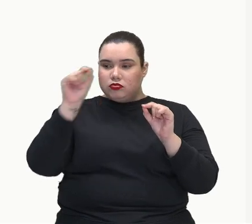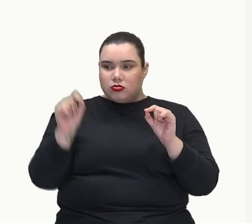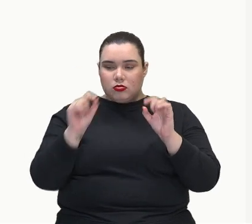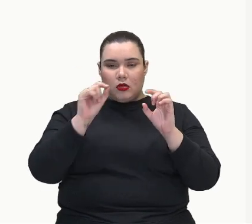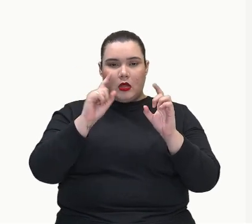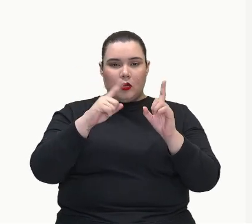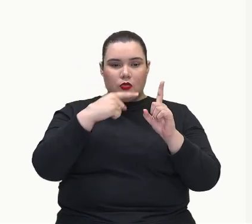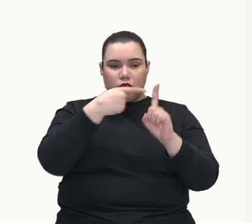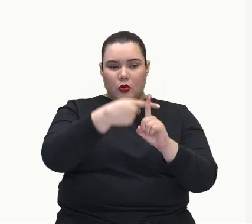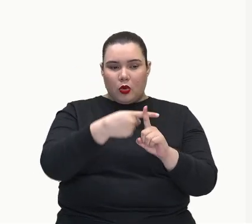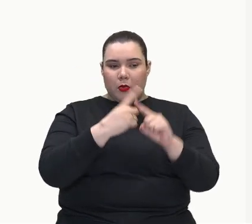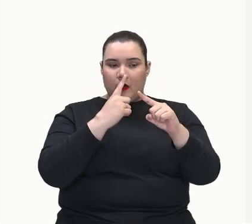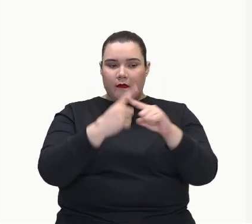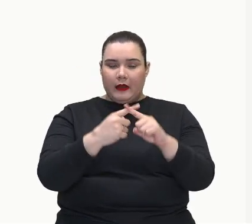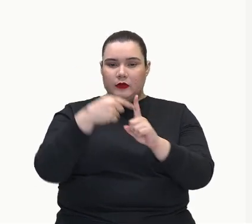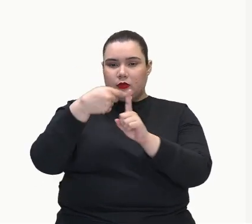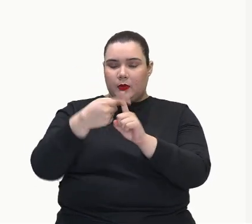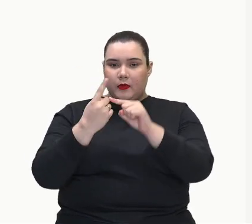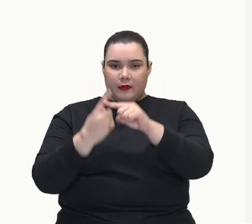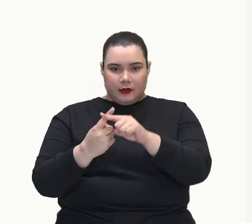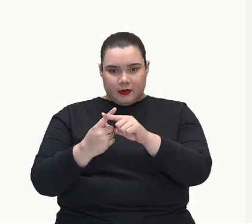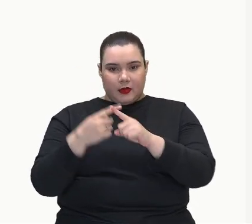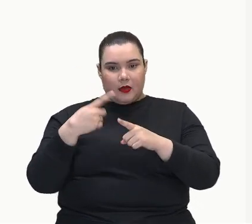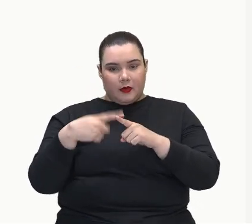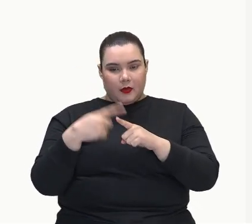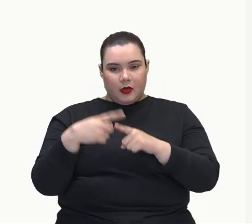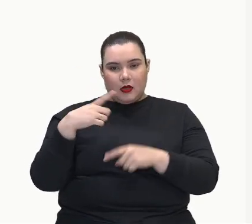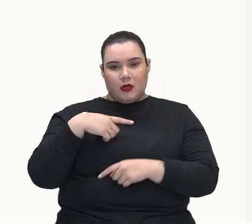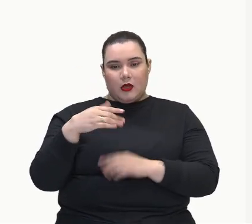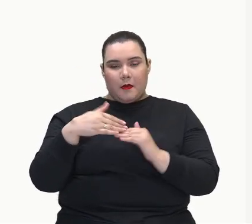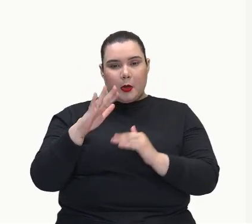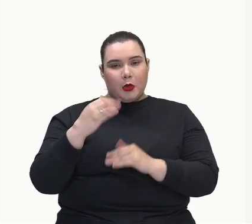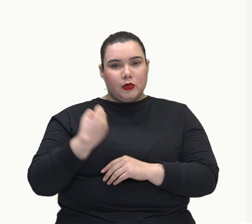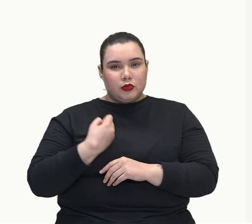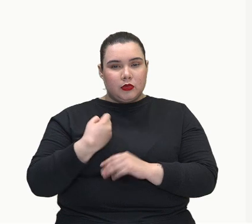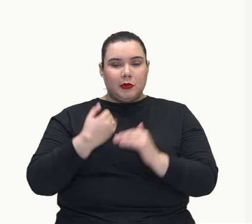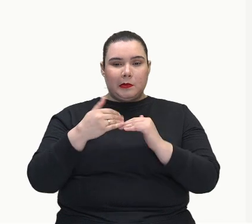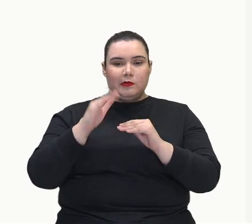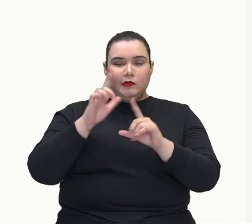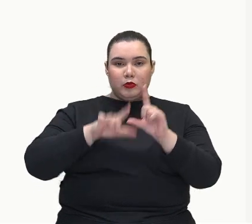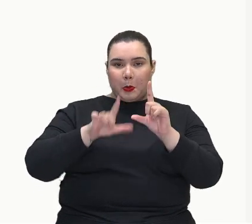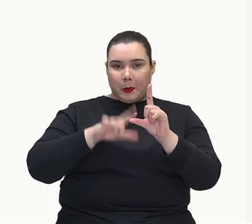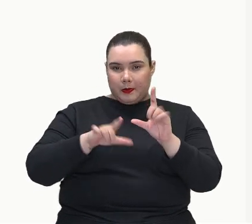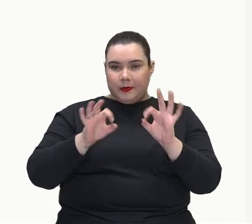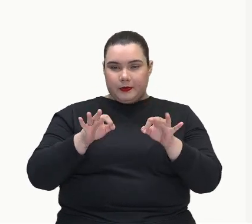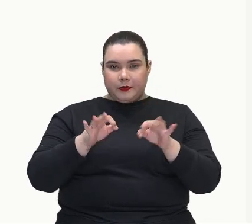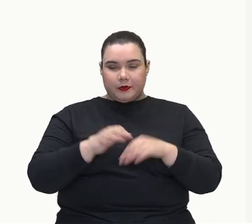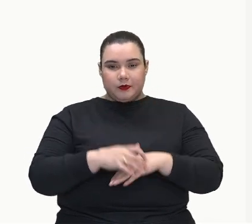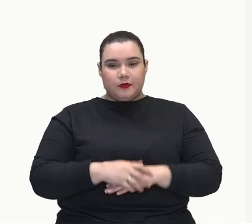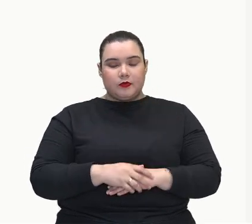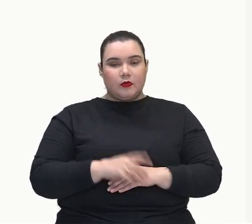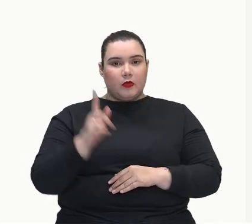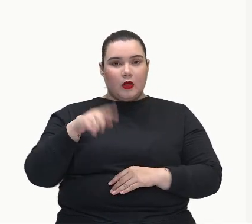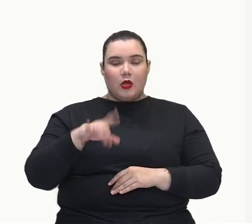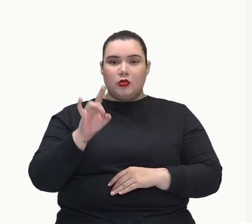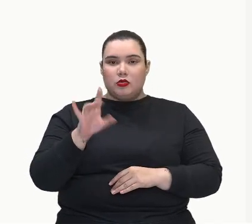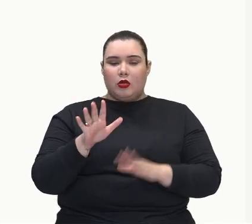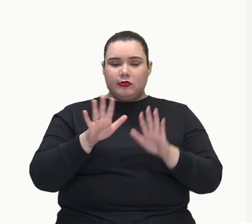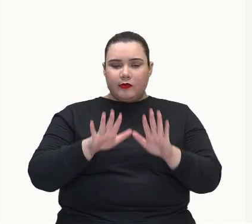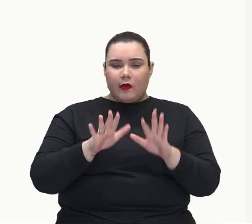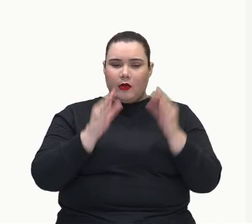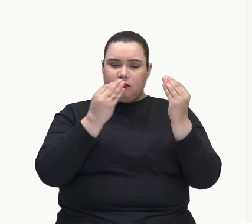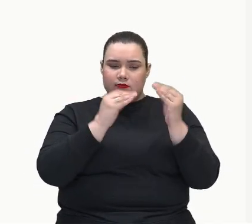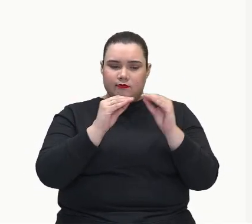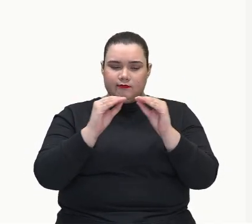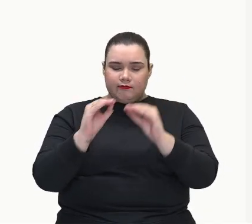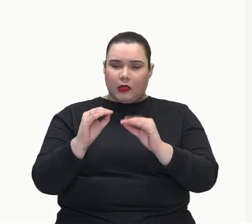desenvolver essas operações, já que agora a gente tem mais números e mais letras envolvidas. É só fazer devagar e com